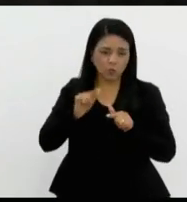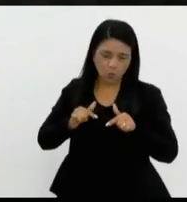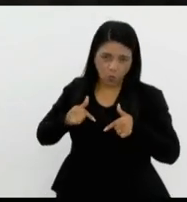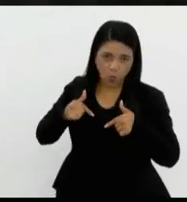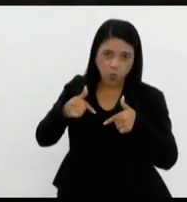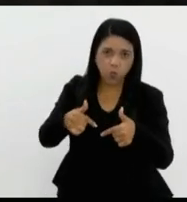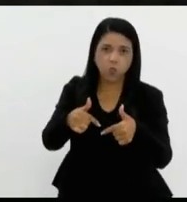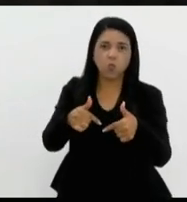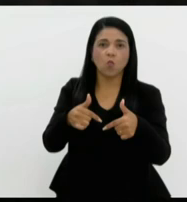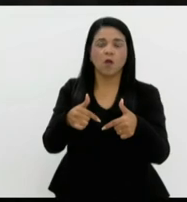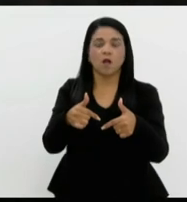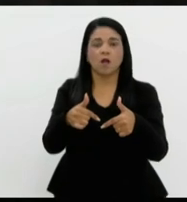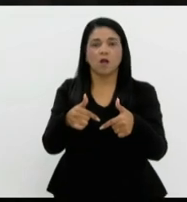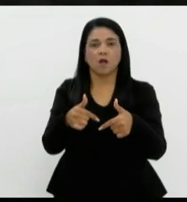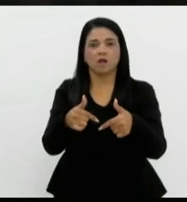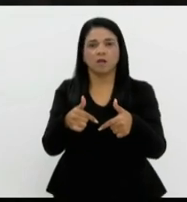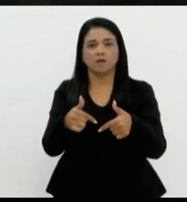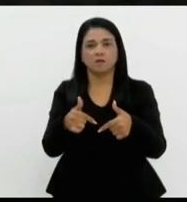atuando